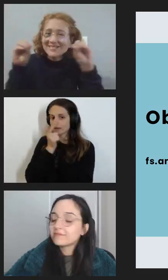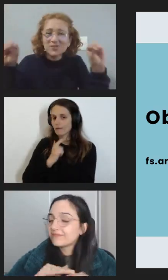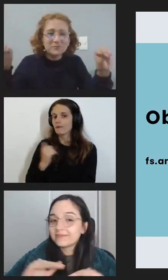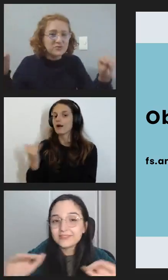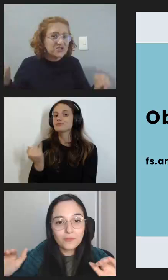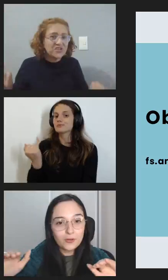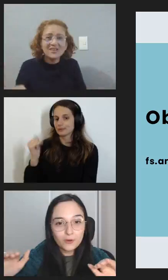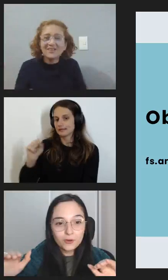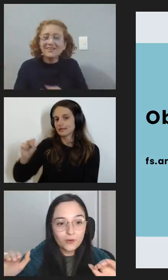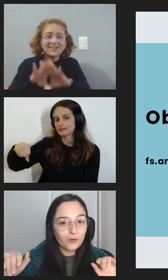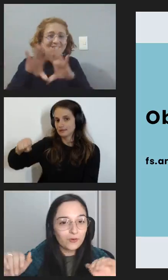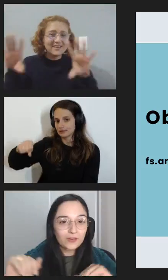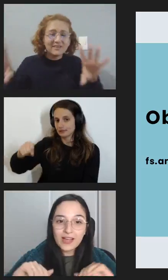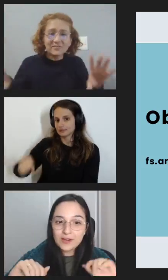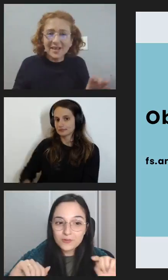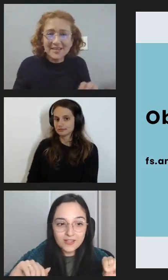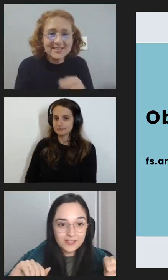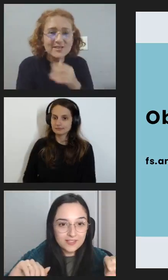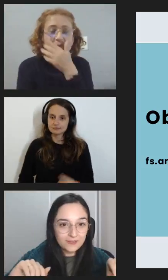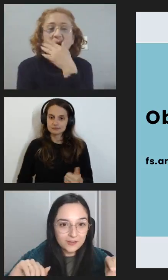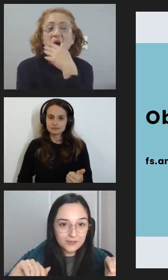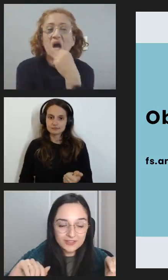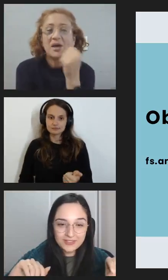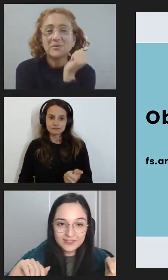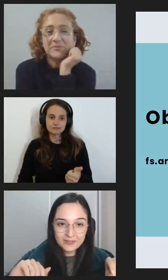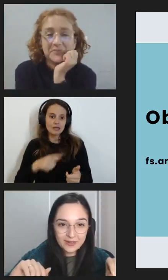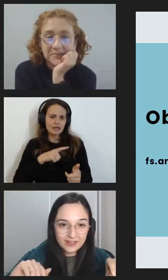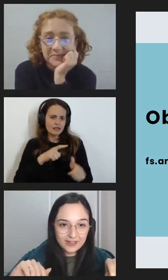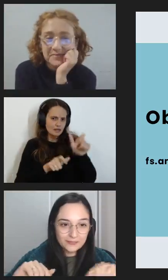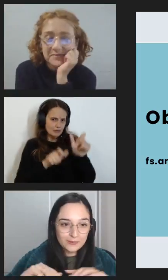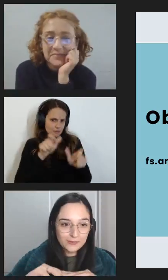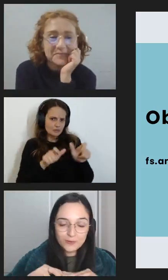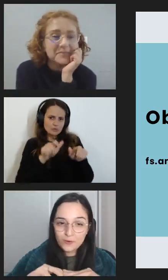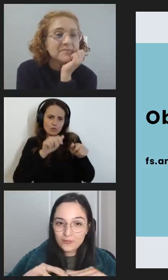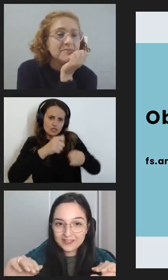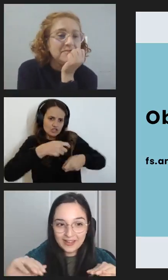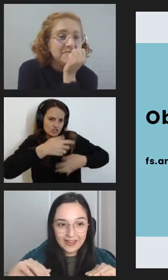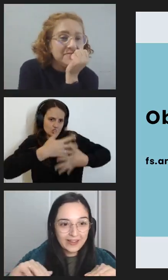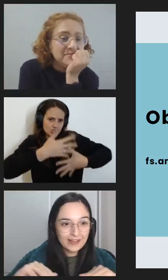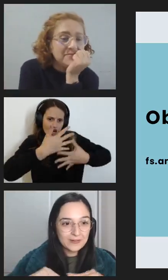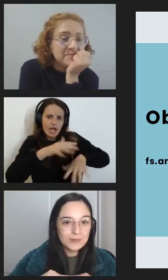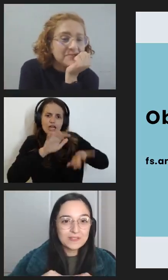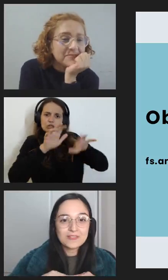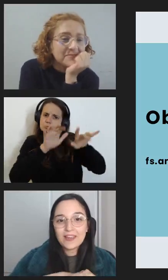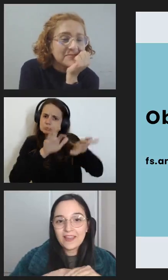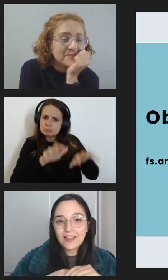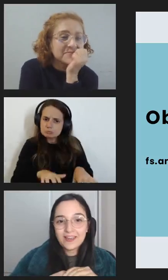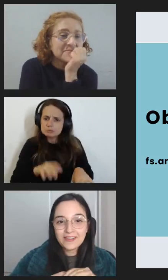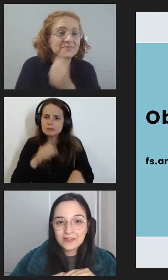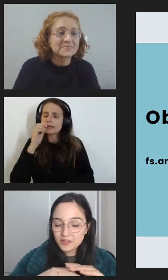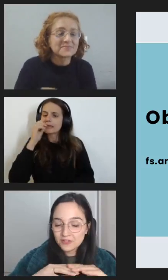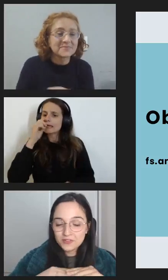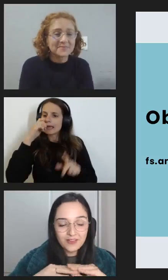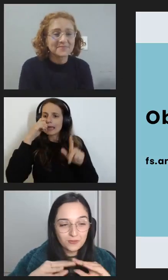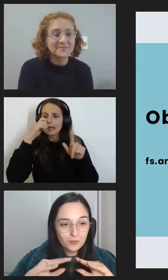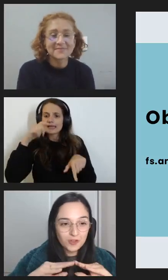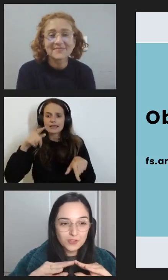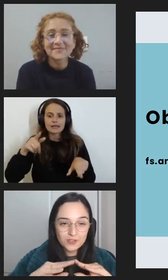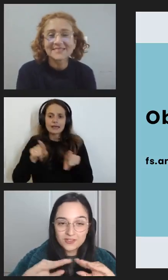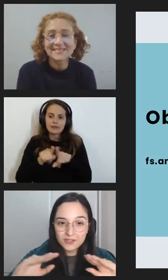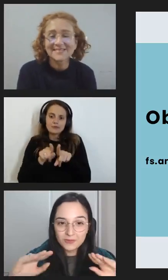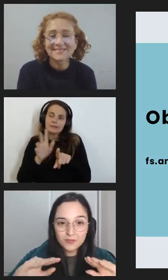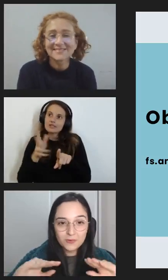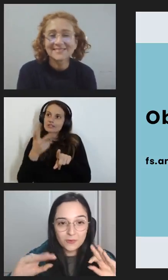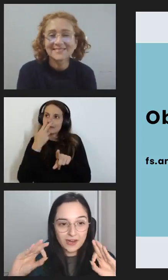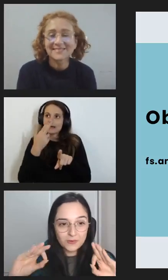não Não me podia cortou. falar Carlos está isso. escrevendo aqui também nos comentários, e eu já estou